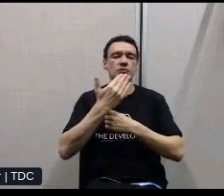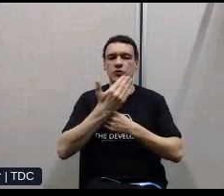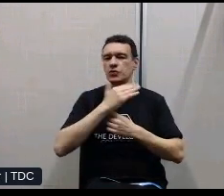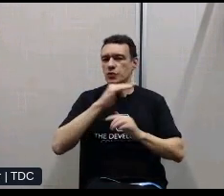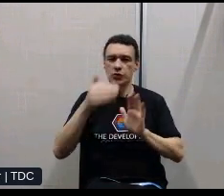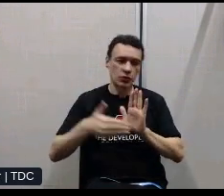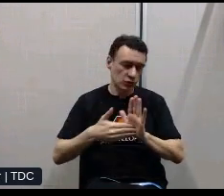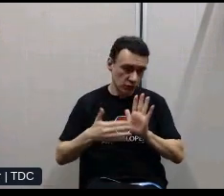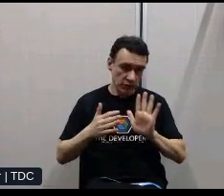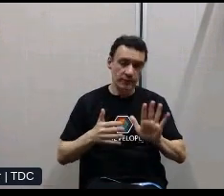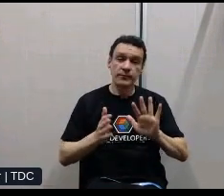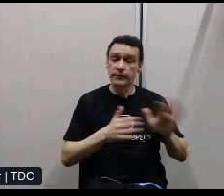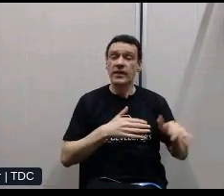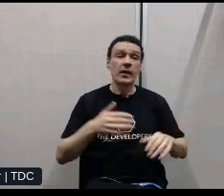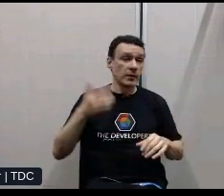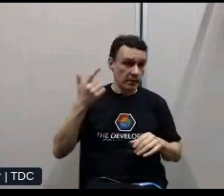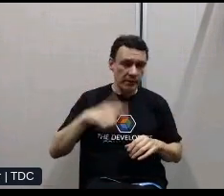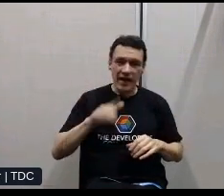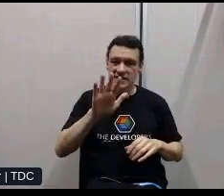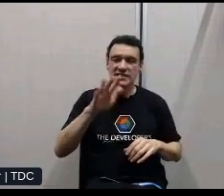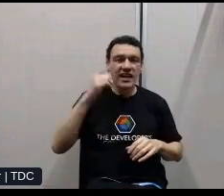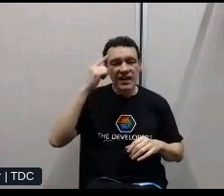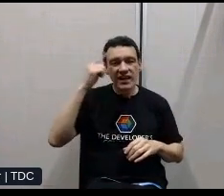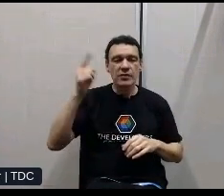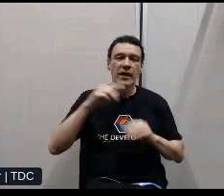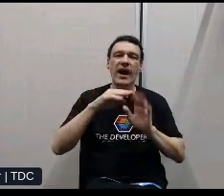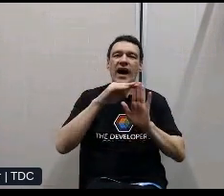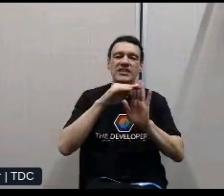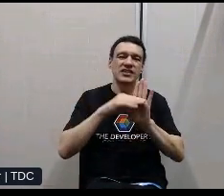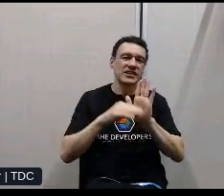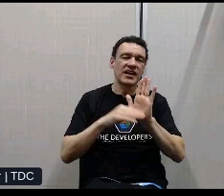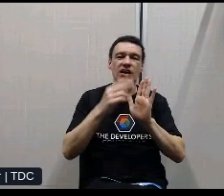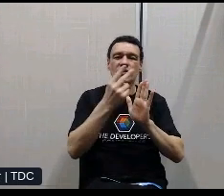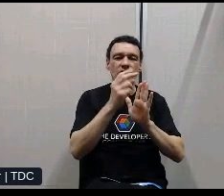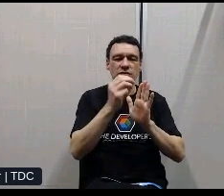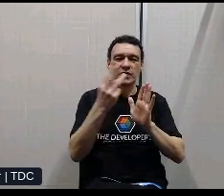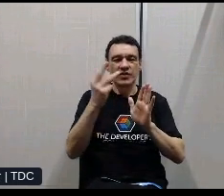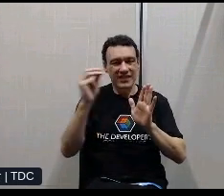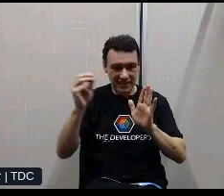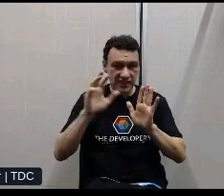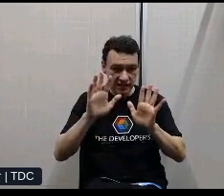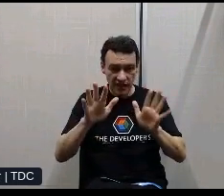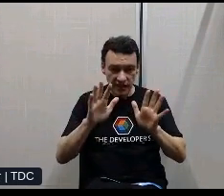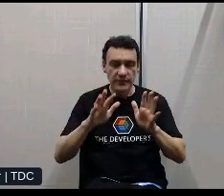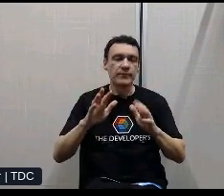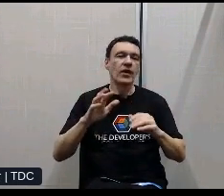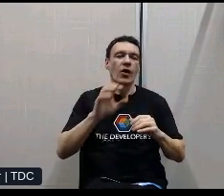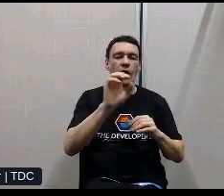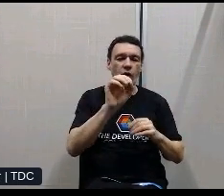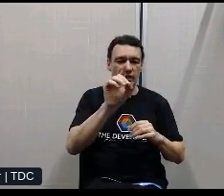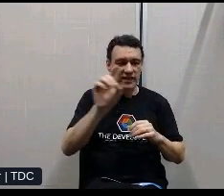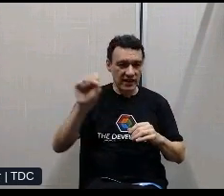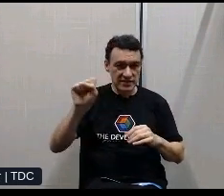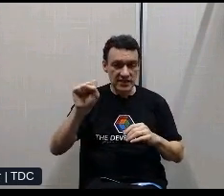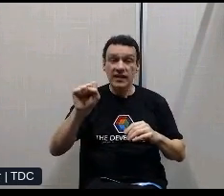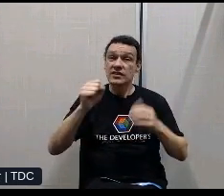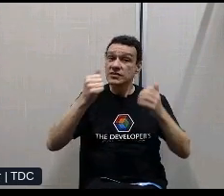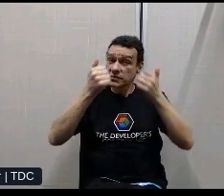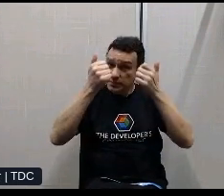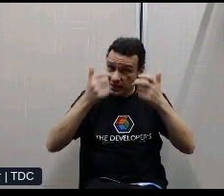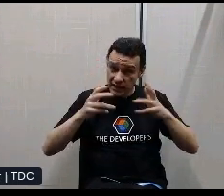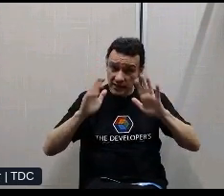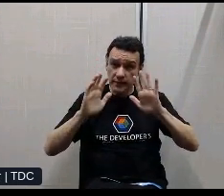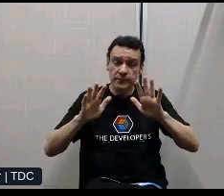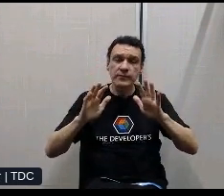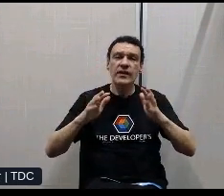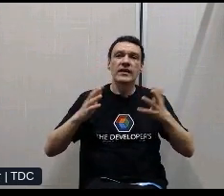gente, para o desenvolvimento sustentável, coloca a saúde e o bem-estar no centro de uma nova visão. Isso significa que a cobertura